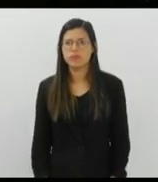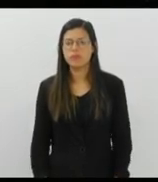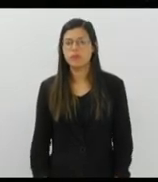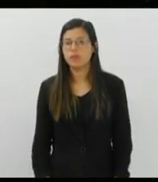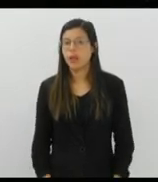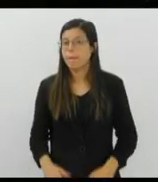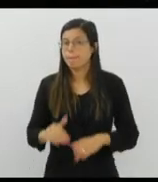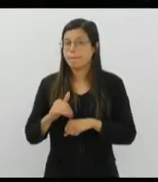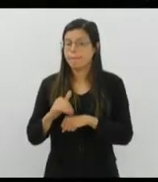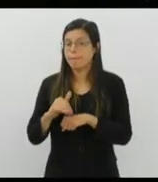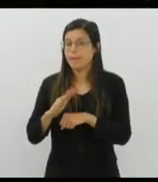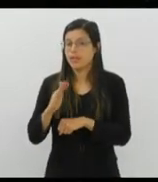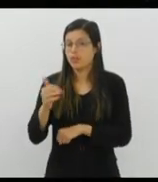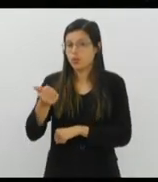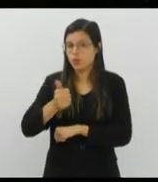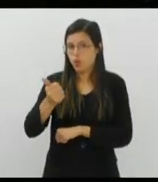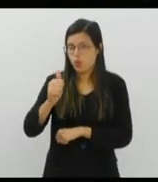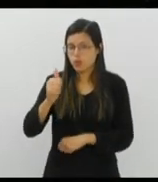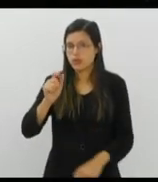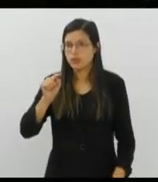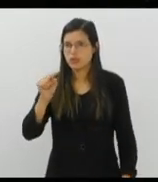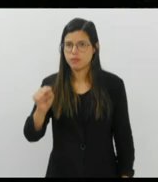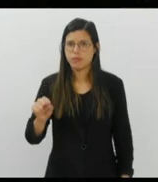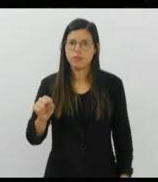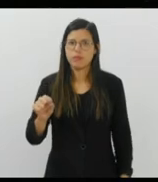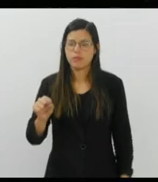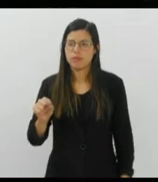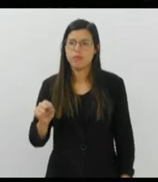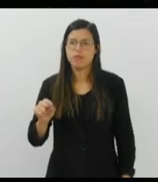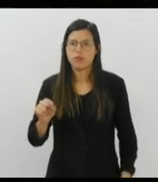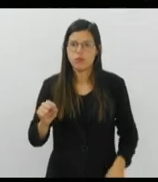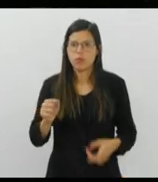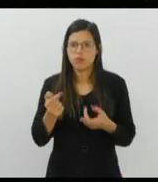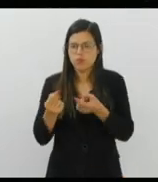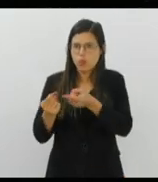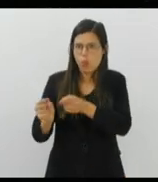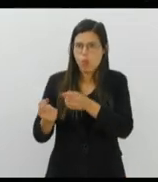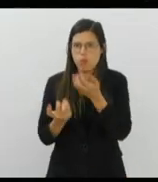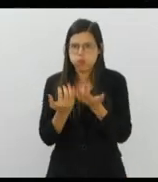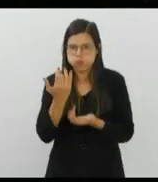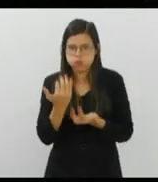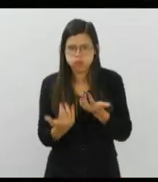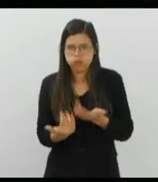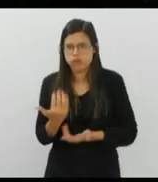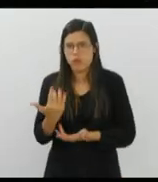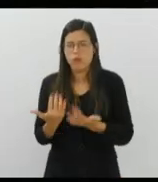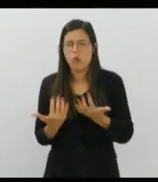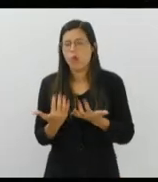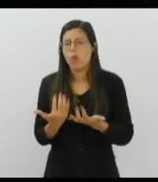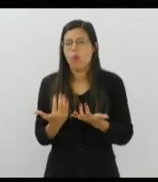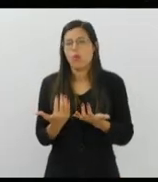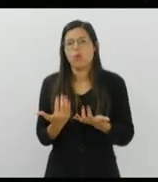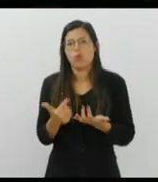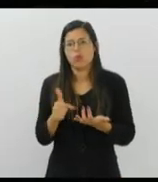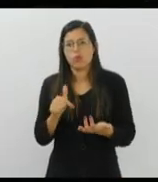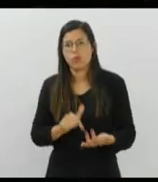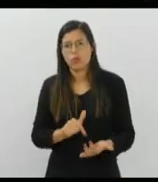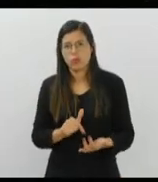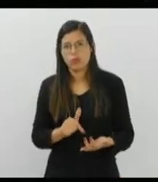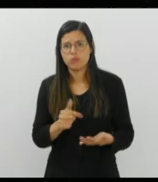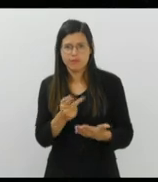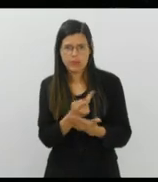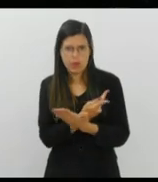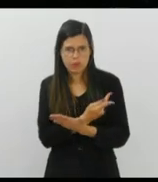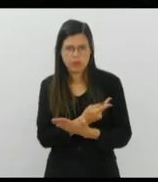Mais de 11 mil frentes de combate ao fogo, à vegetação, foram